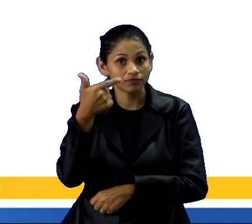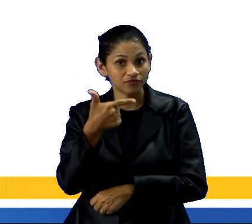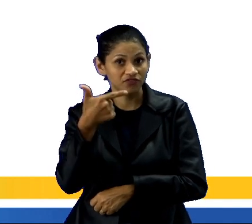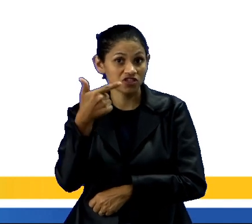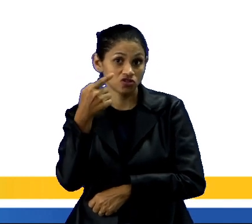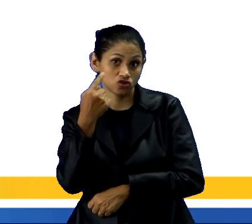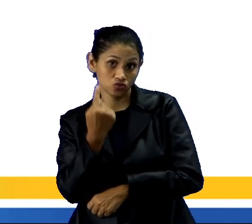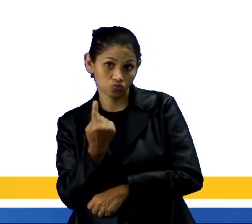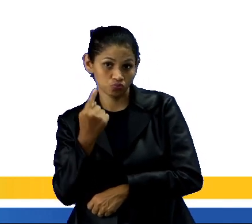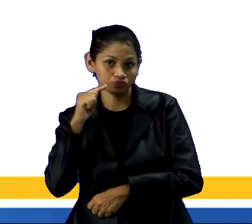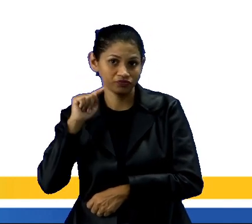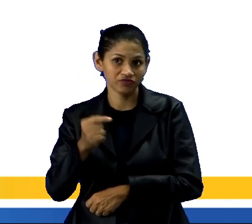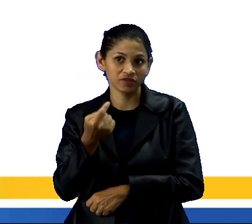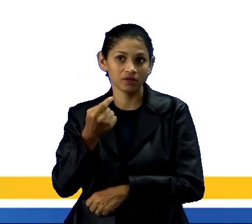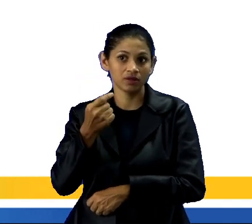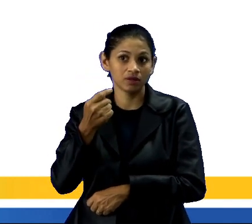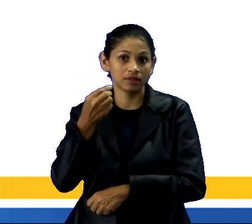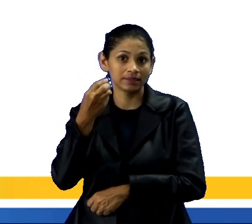de R$